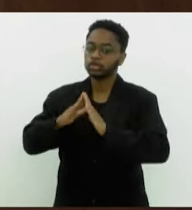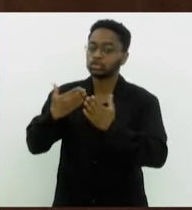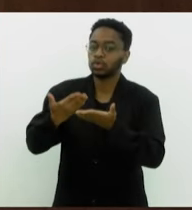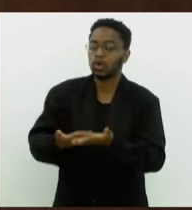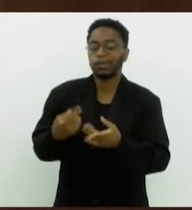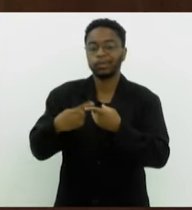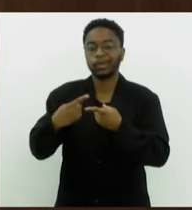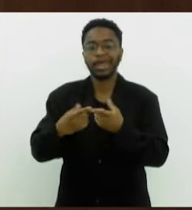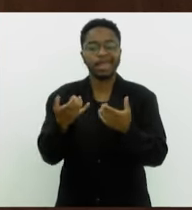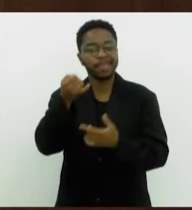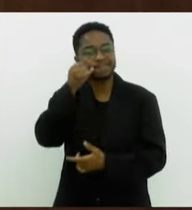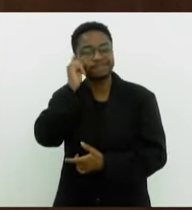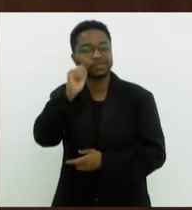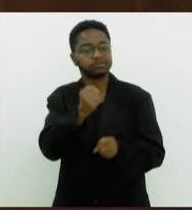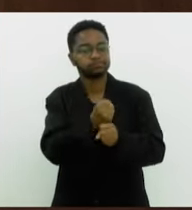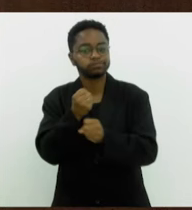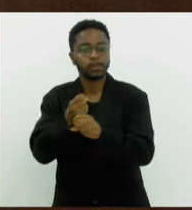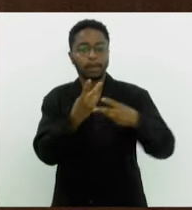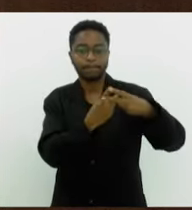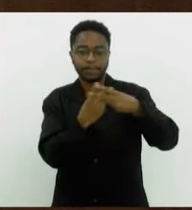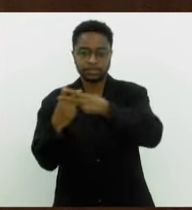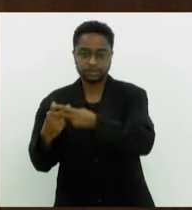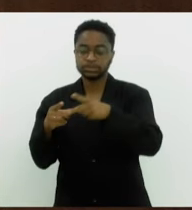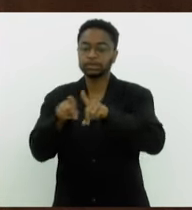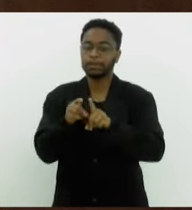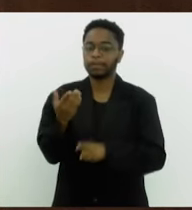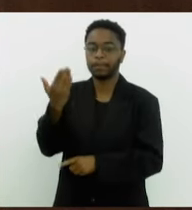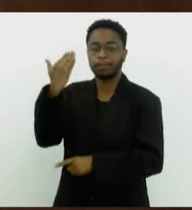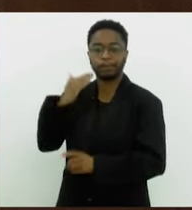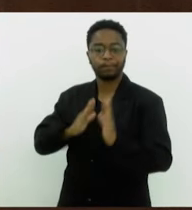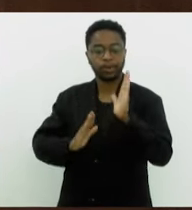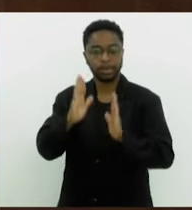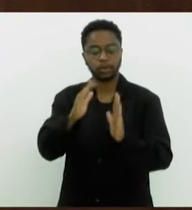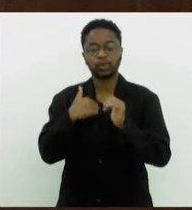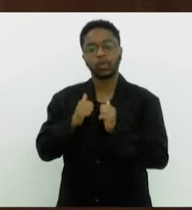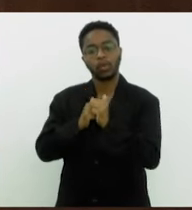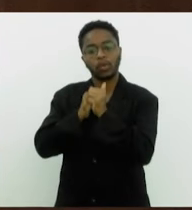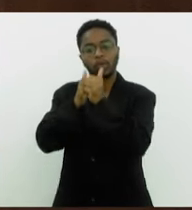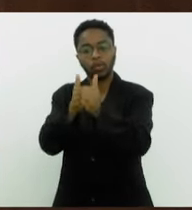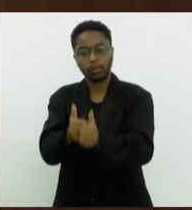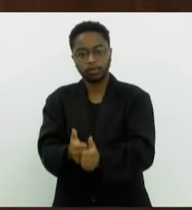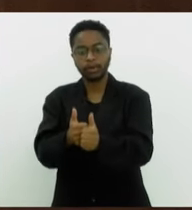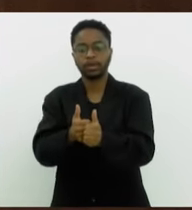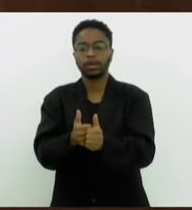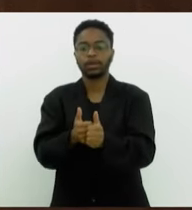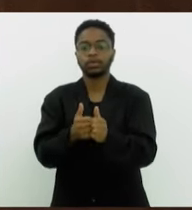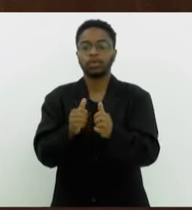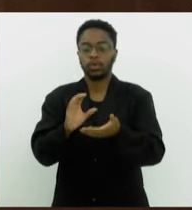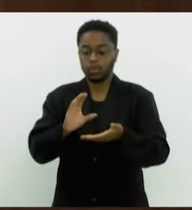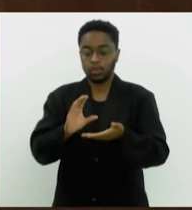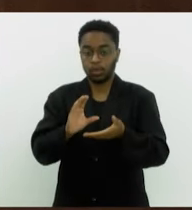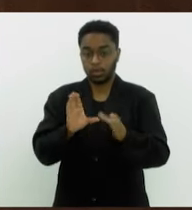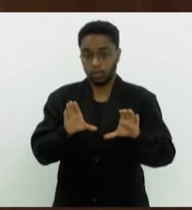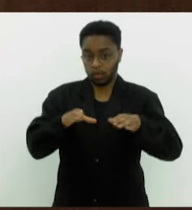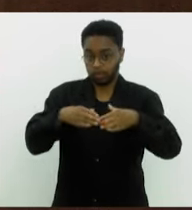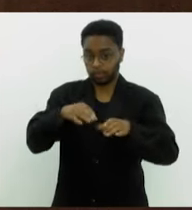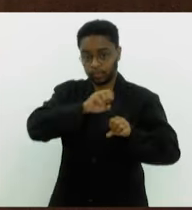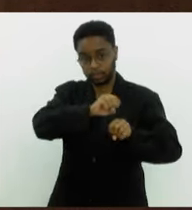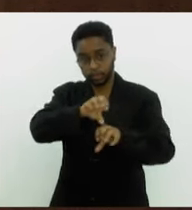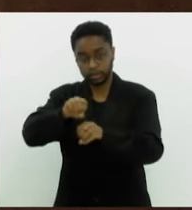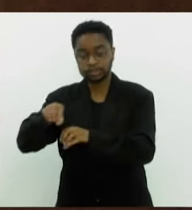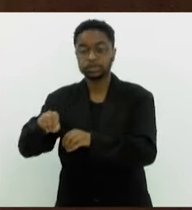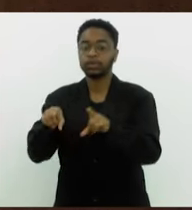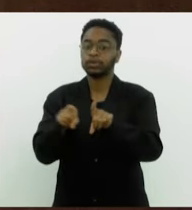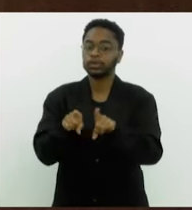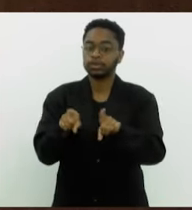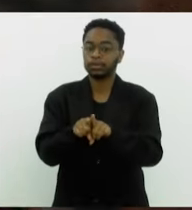legislatura passada, eu acompanhava de perto, como integrante, a Comissão de Educação, na figura aqui